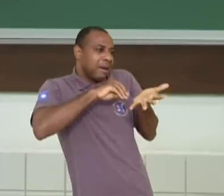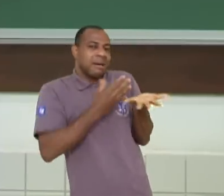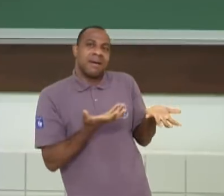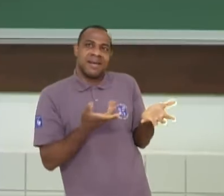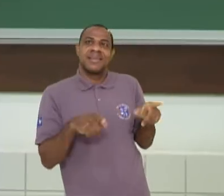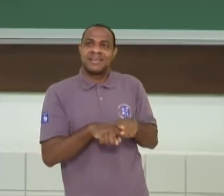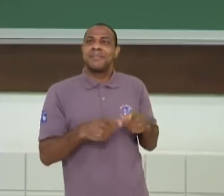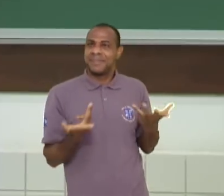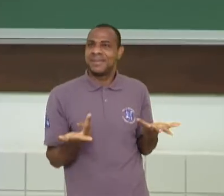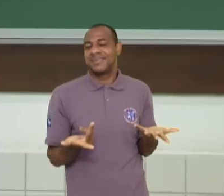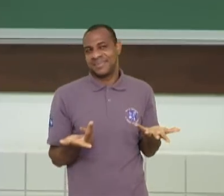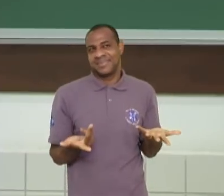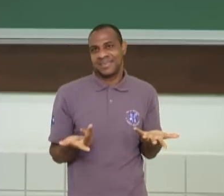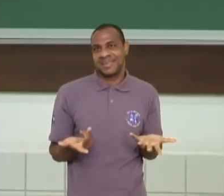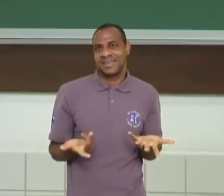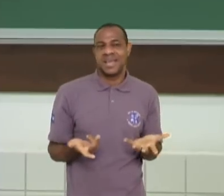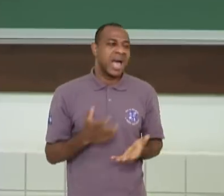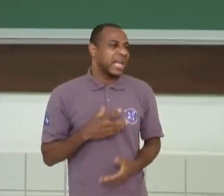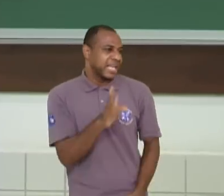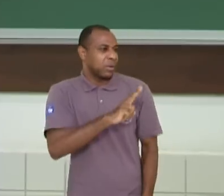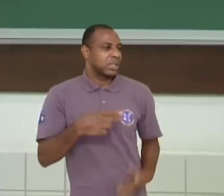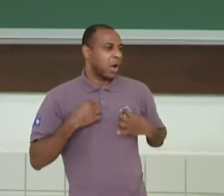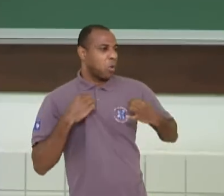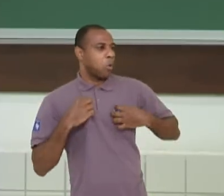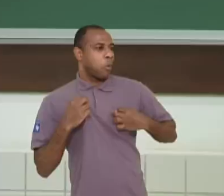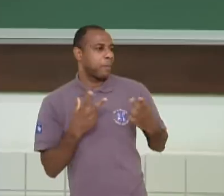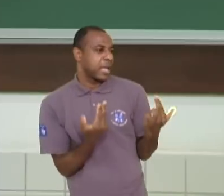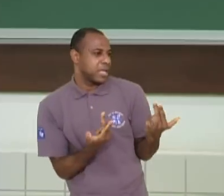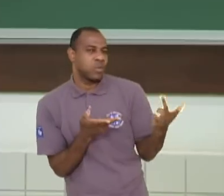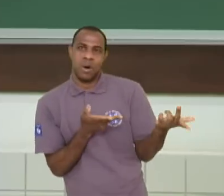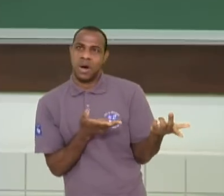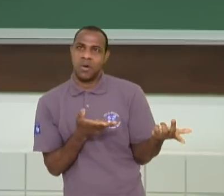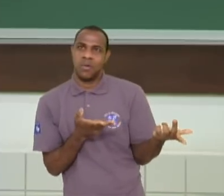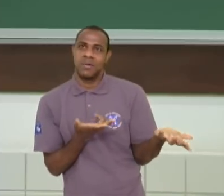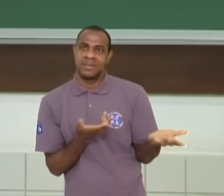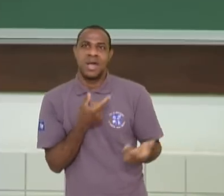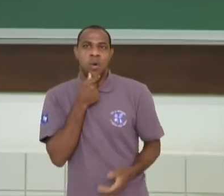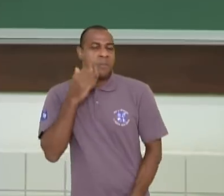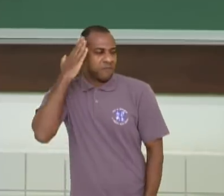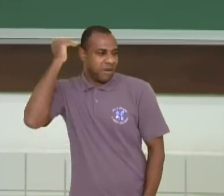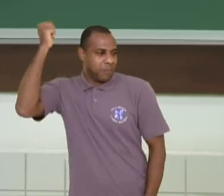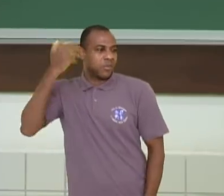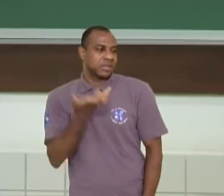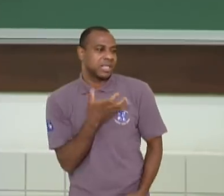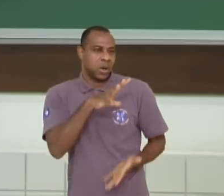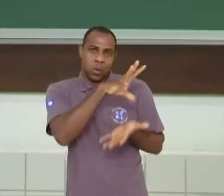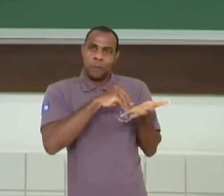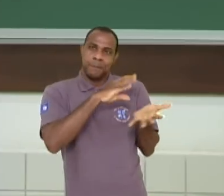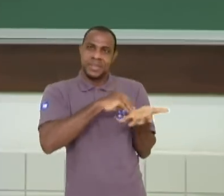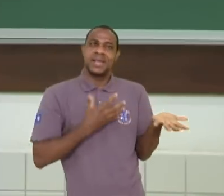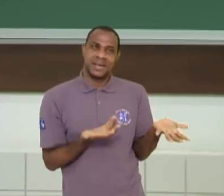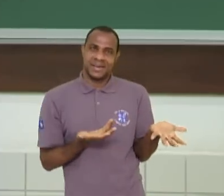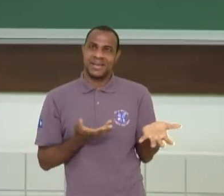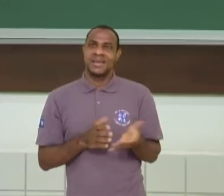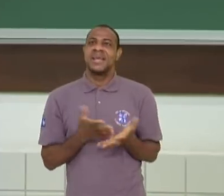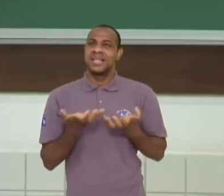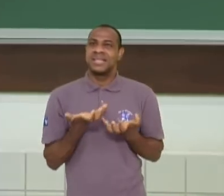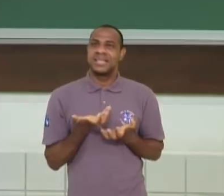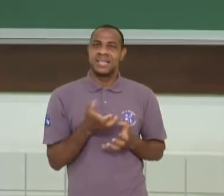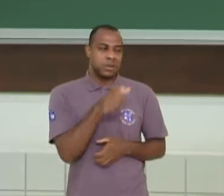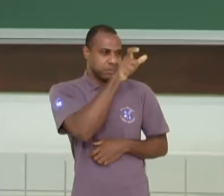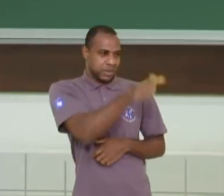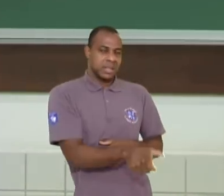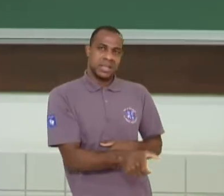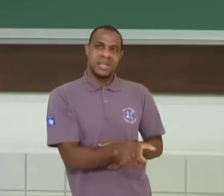lá na essência mesmo, tentar fazer um jogo da imitação, né? Então você acaba tentando imitar aquele personagem, aquele